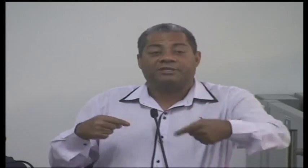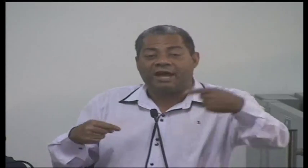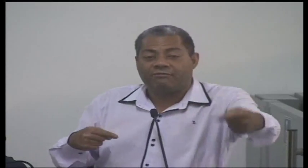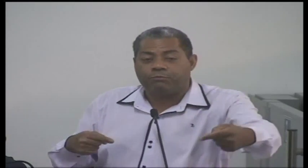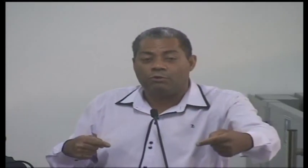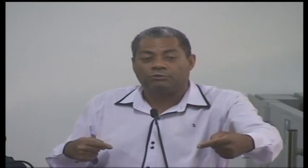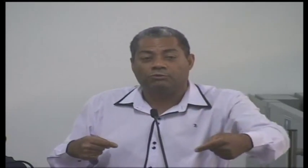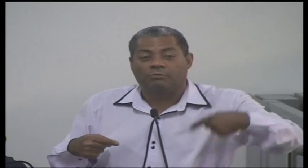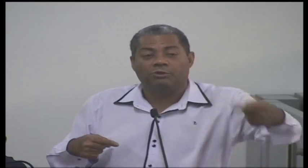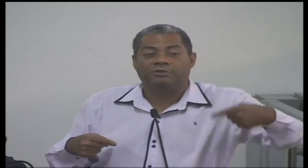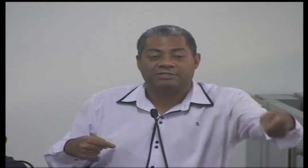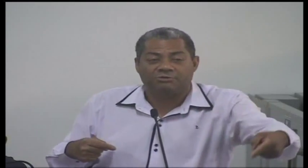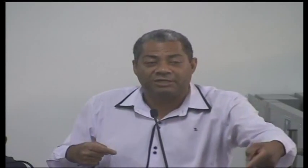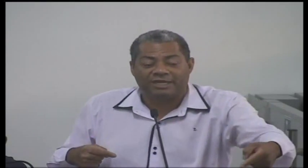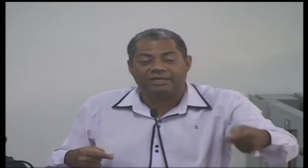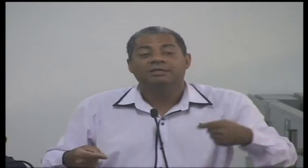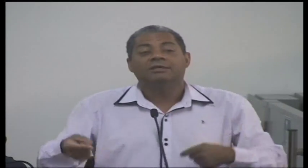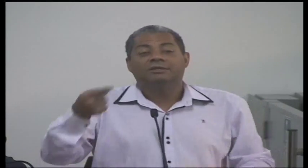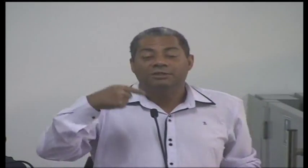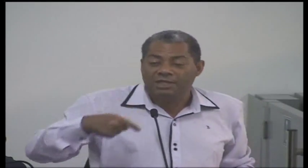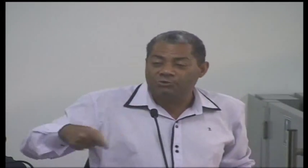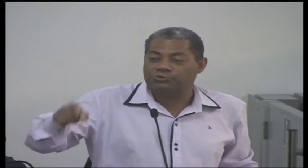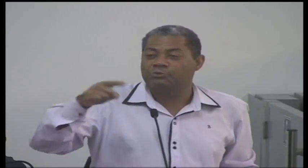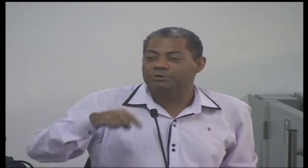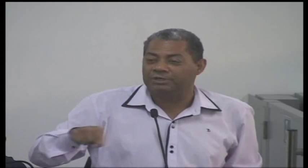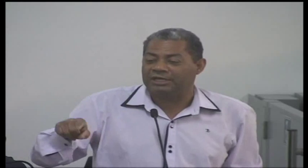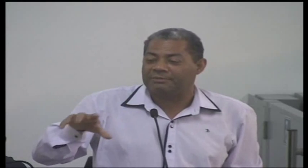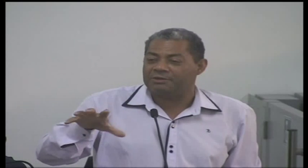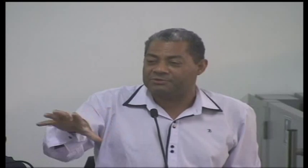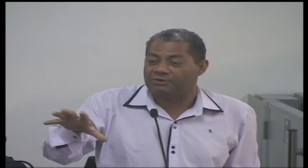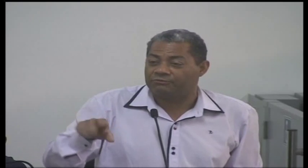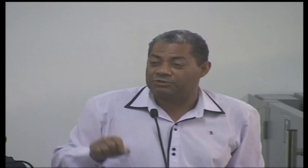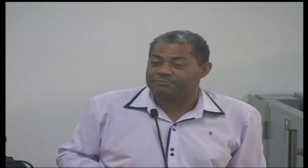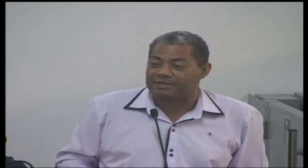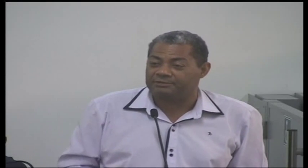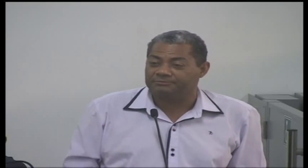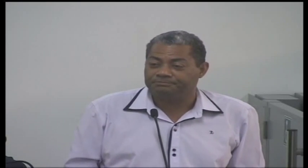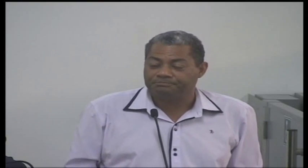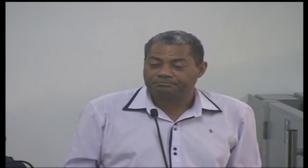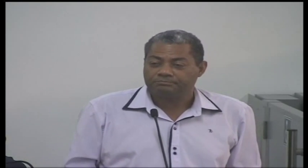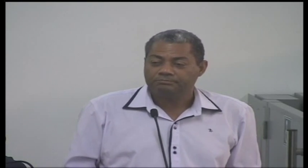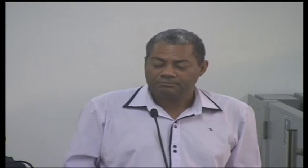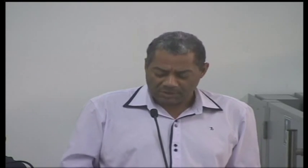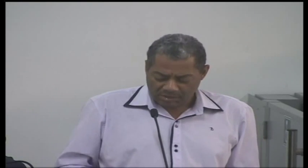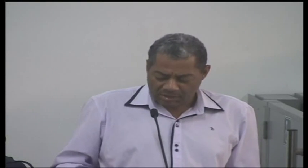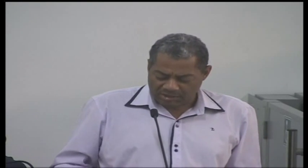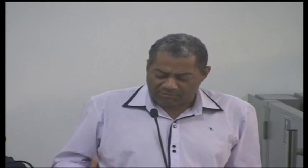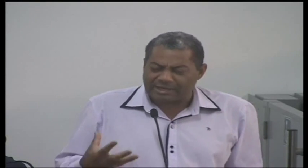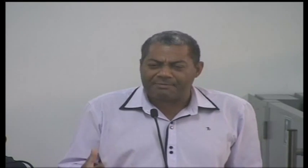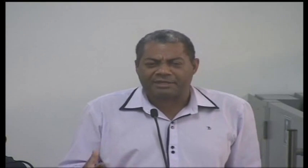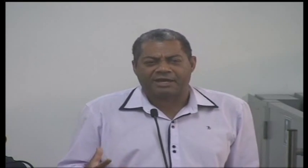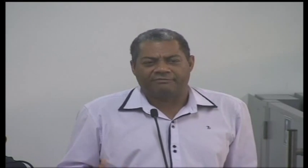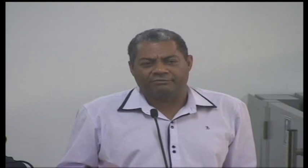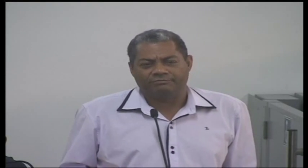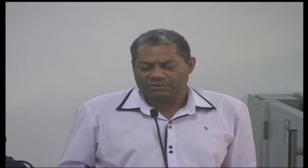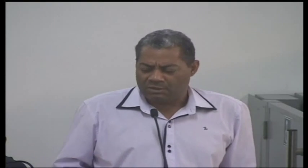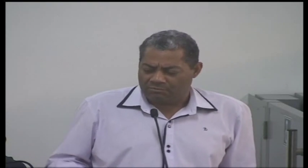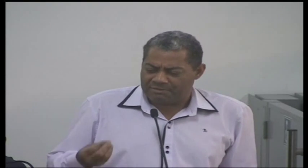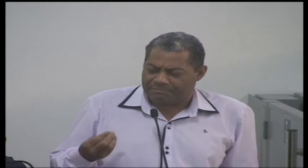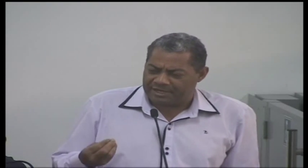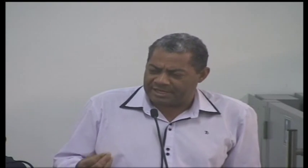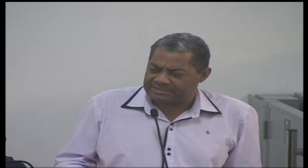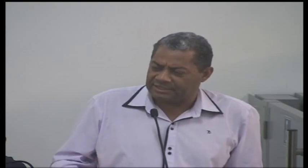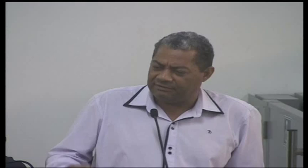pessoas. No 8º ponto, como não desceu ninguém, não subiu ninguém também, o pessoal ficou esperando. Então é